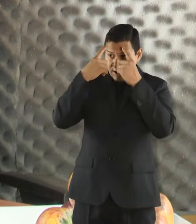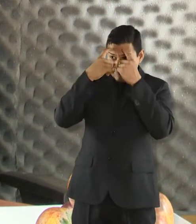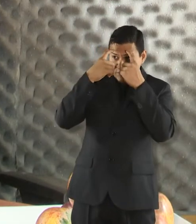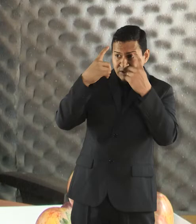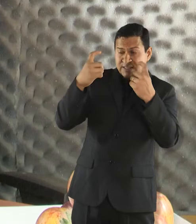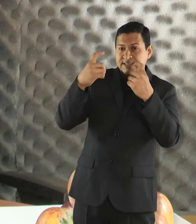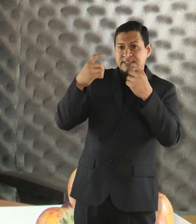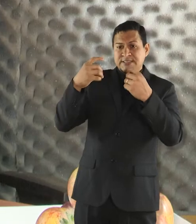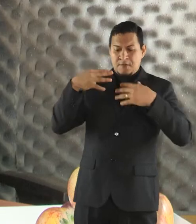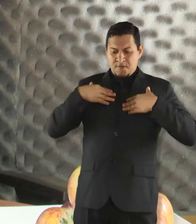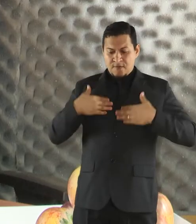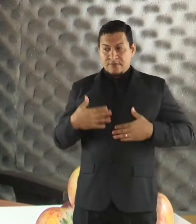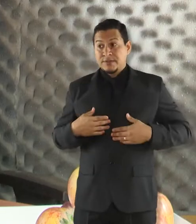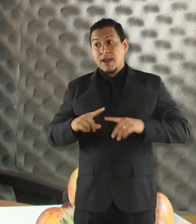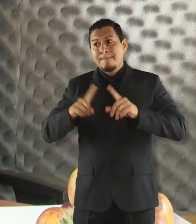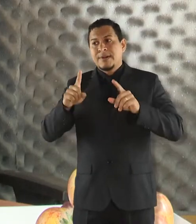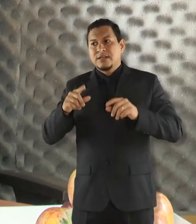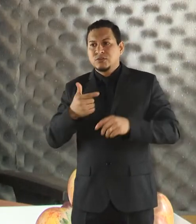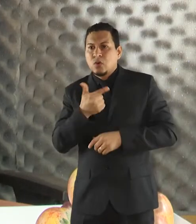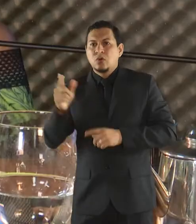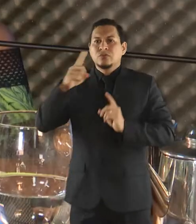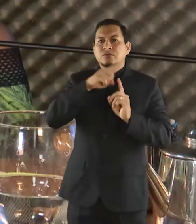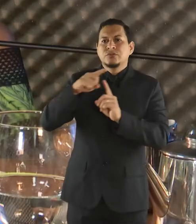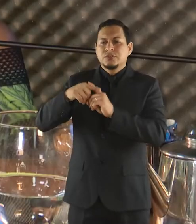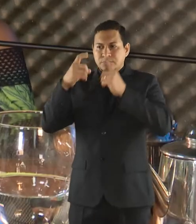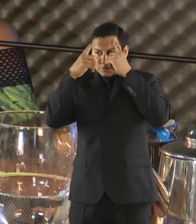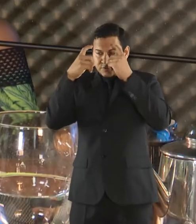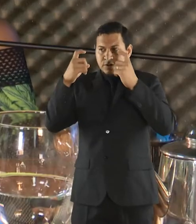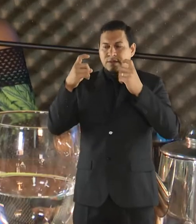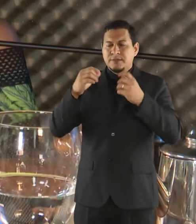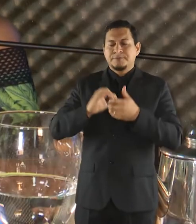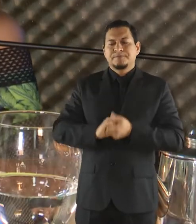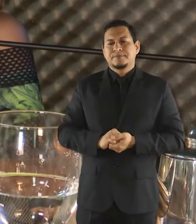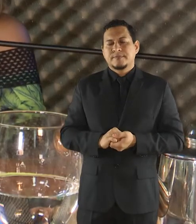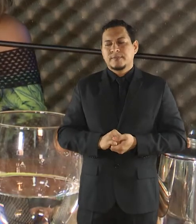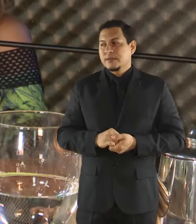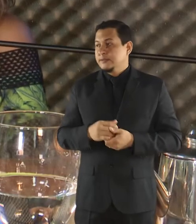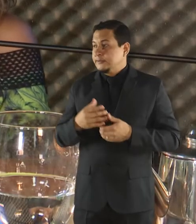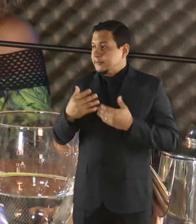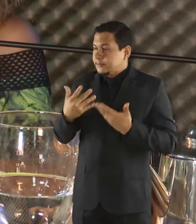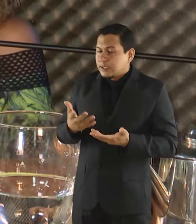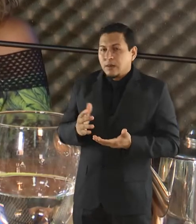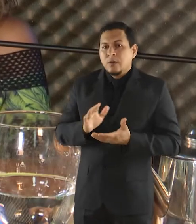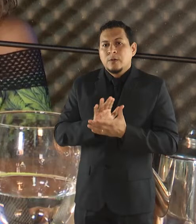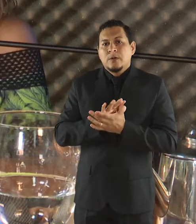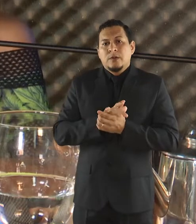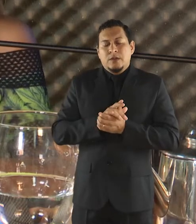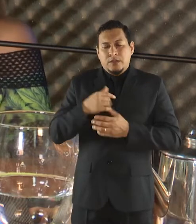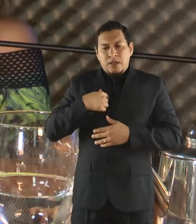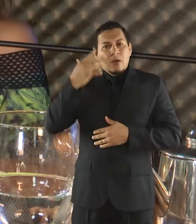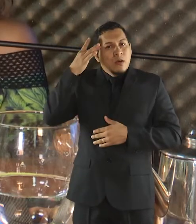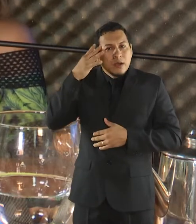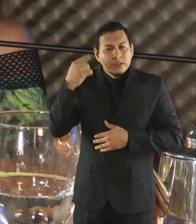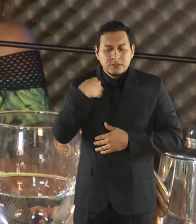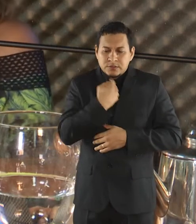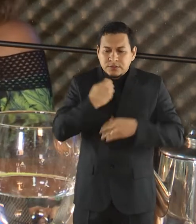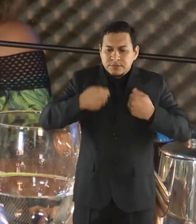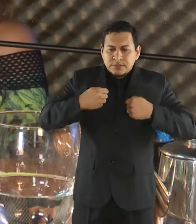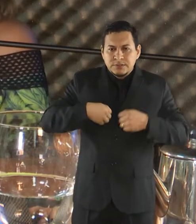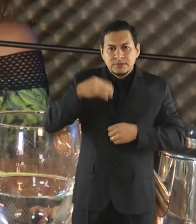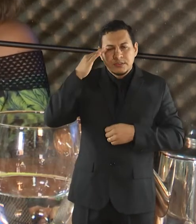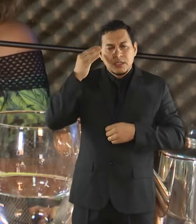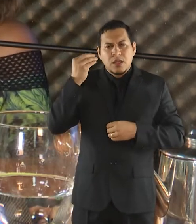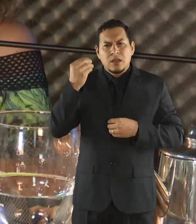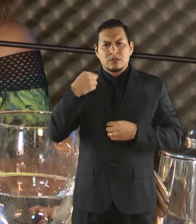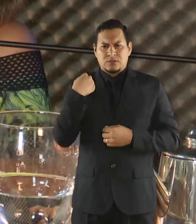um outro tipo de violência e não perceberam. O que é que você diria? Como é isso? Suelen, eu acho o seguinte, que a gente precisa saber quem a